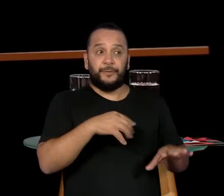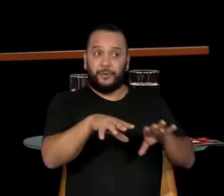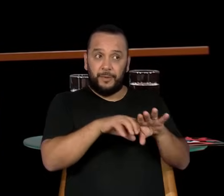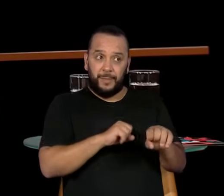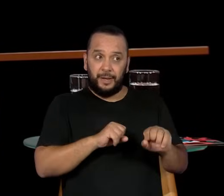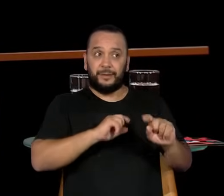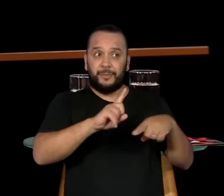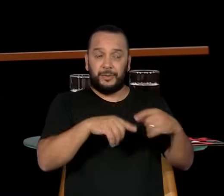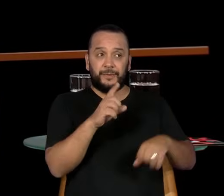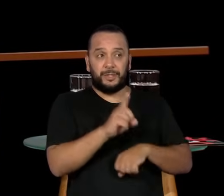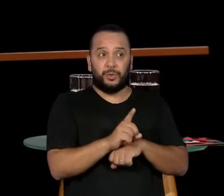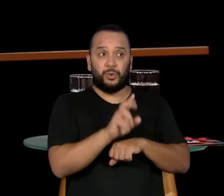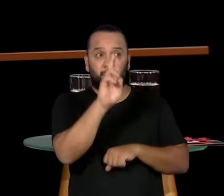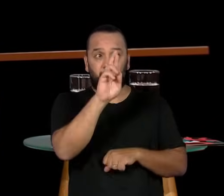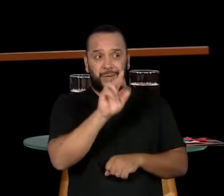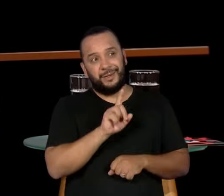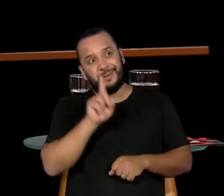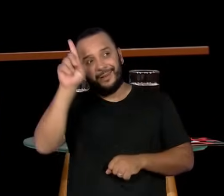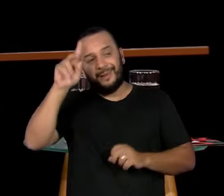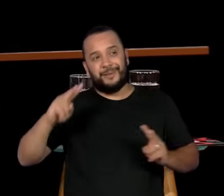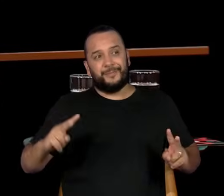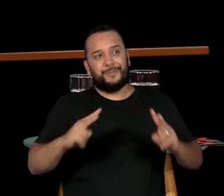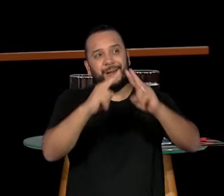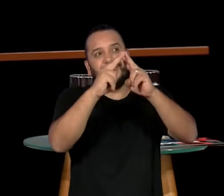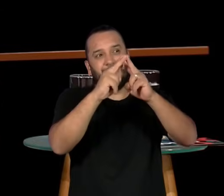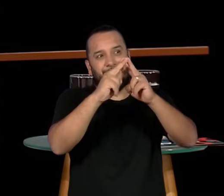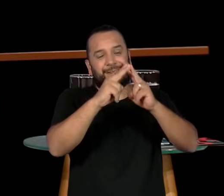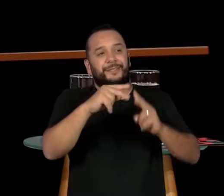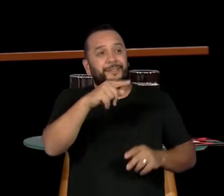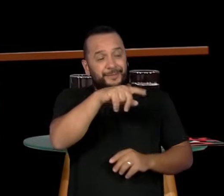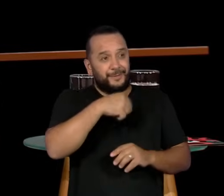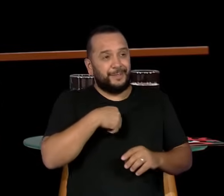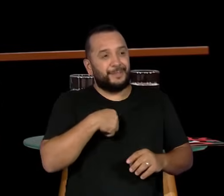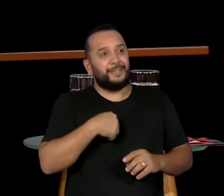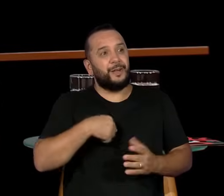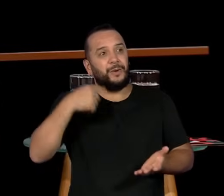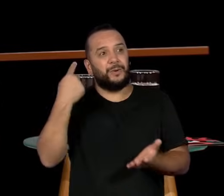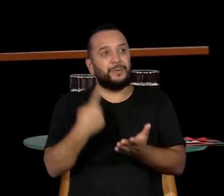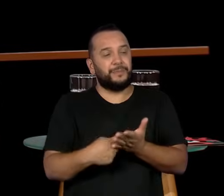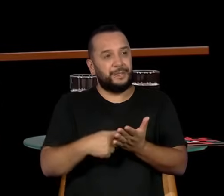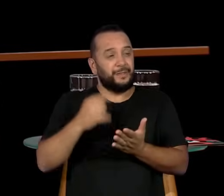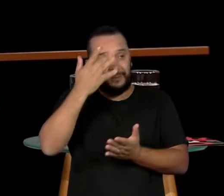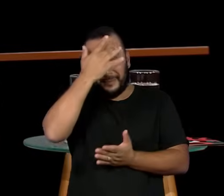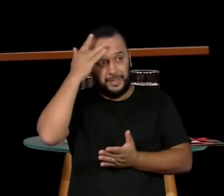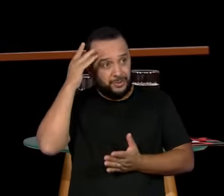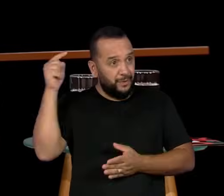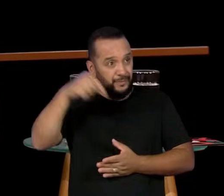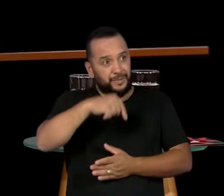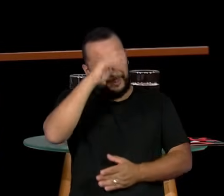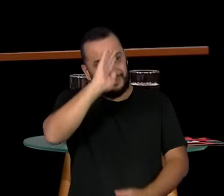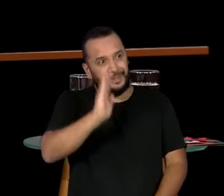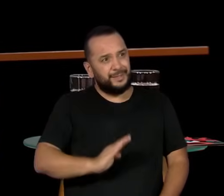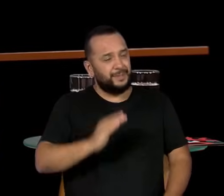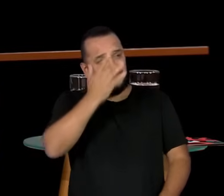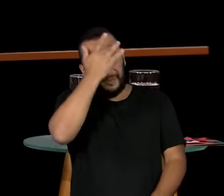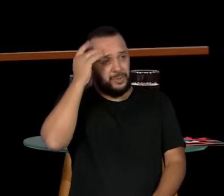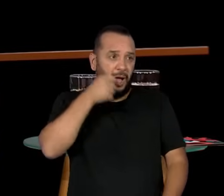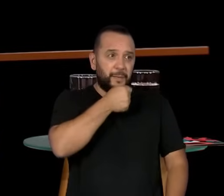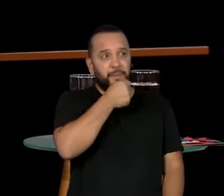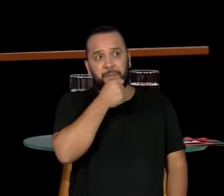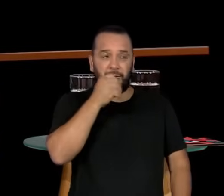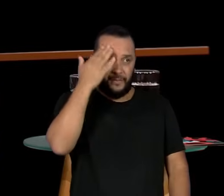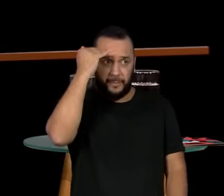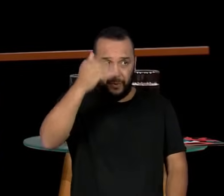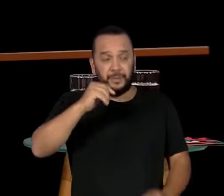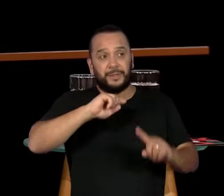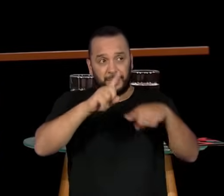lá em Paris. E lá acaba acertando a vinda ao Brasil de um cantor que estava fazendo muito sucesso naquela época, né? Mas vamos